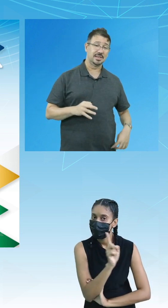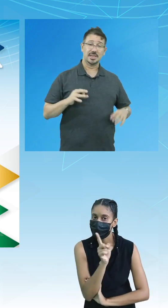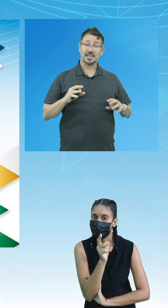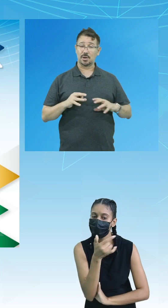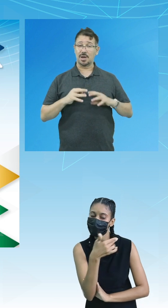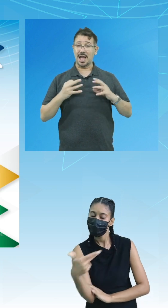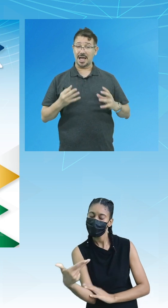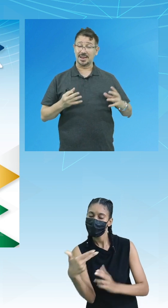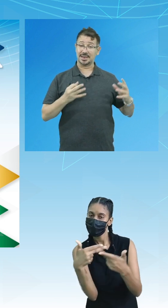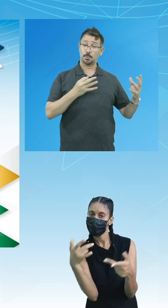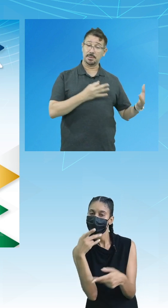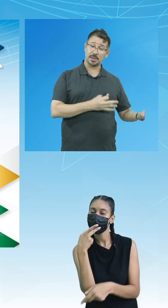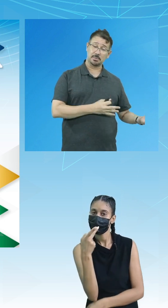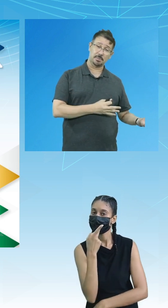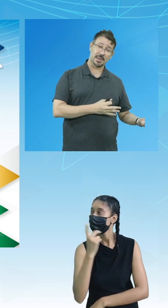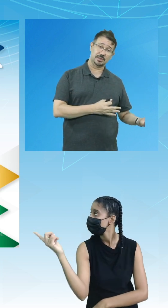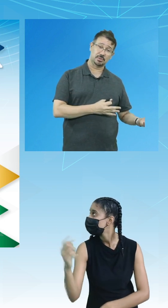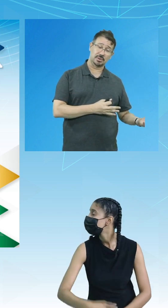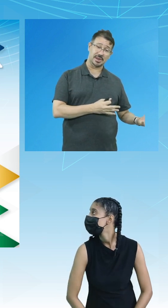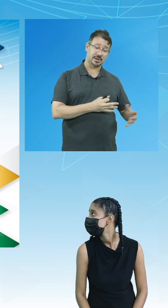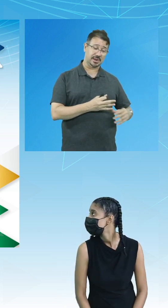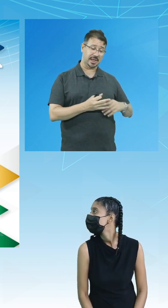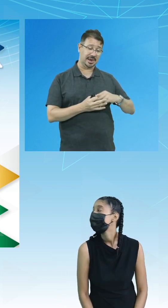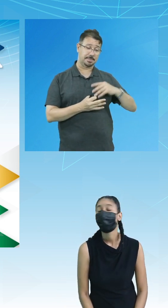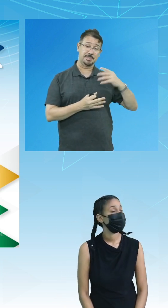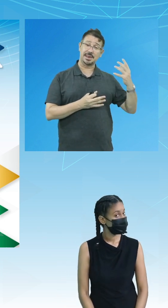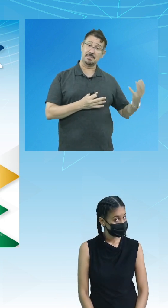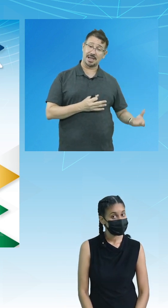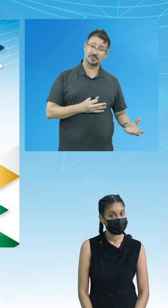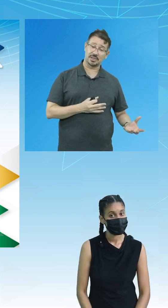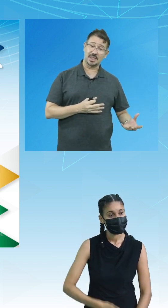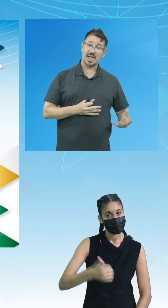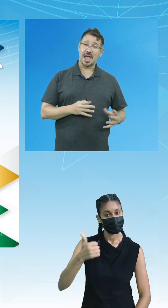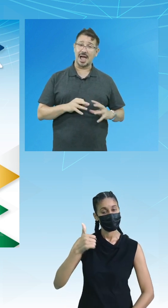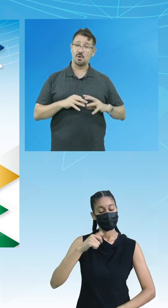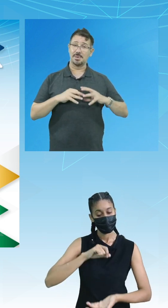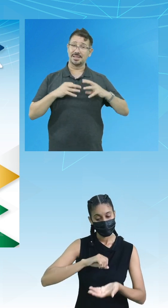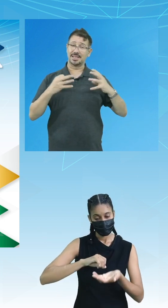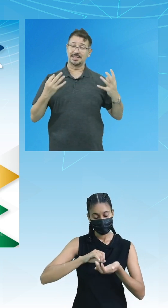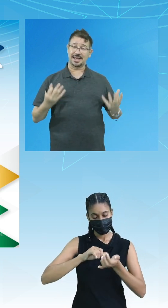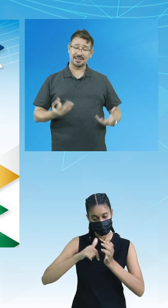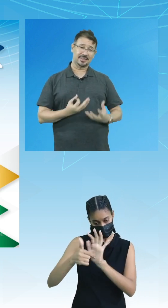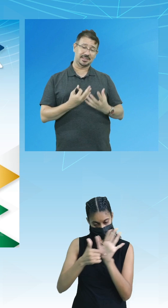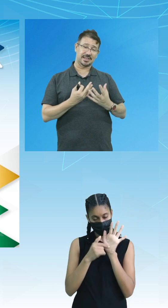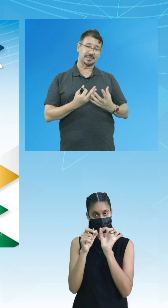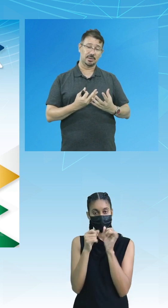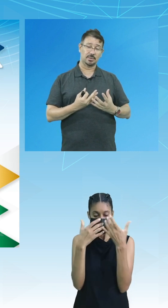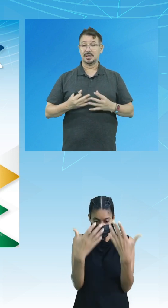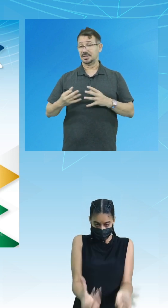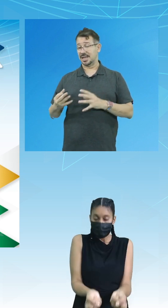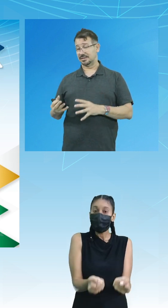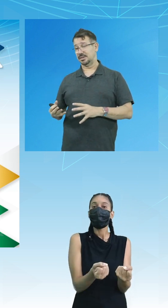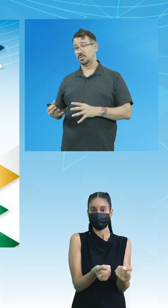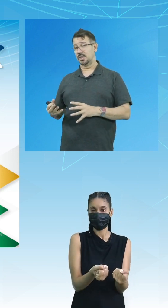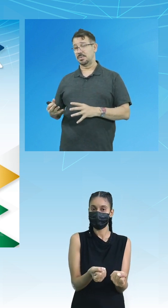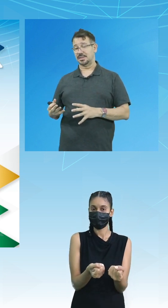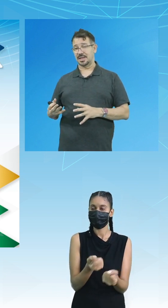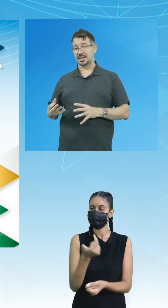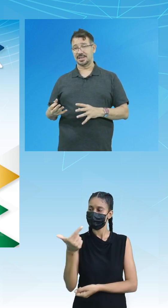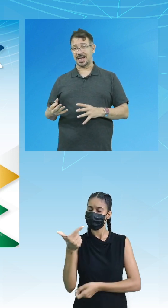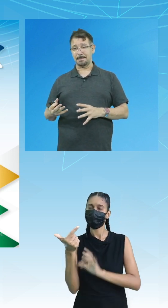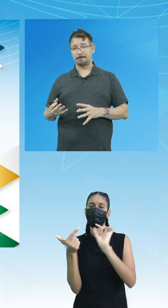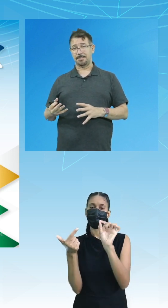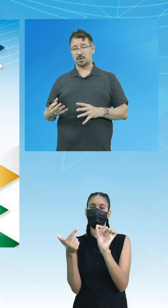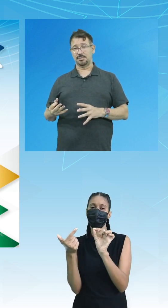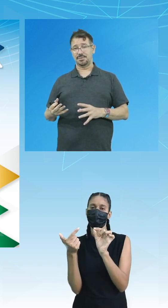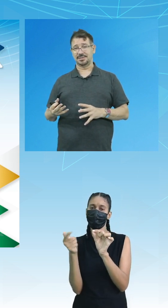disse. Então, no primeiro momento, na primeira imagem, há uma ideia de aceitação, na segunda, uma ideia